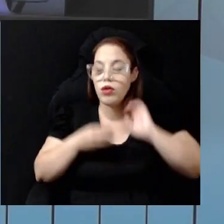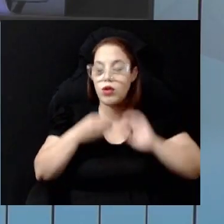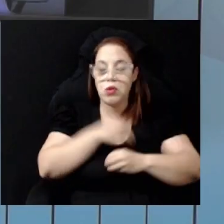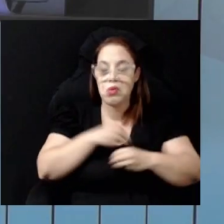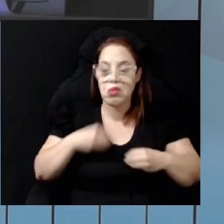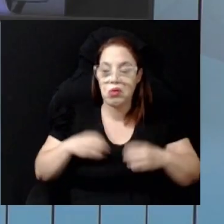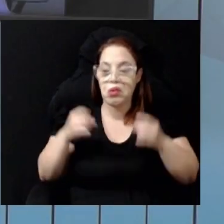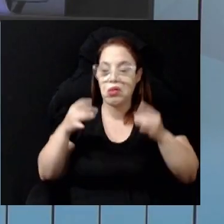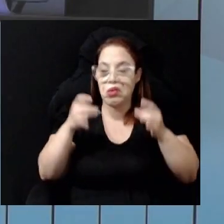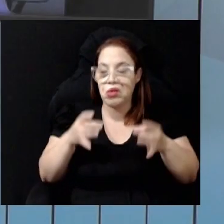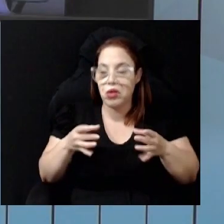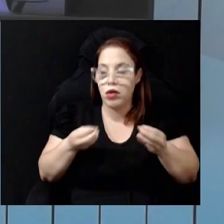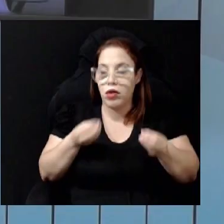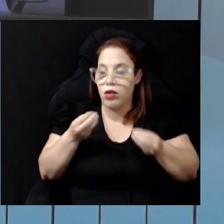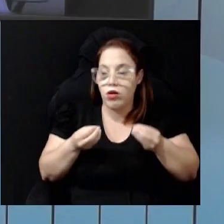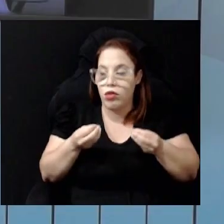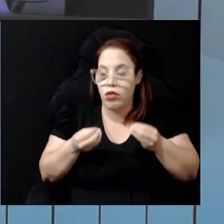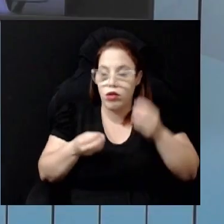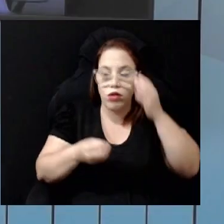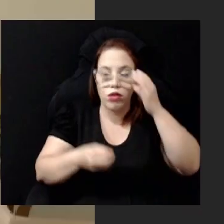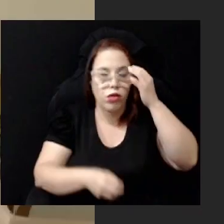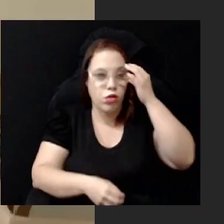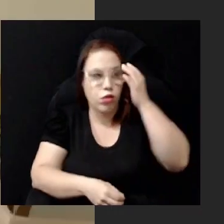algum exame específico?